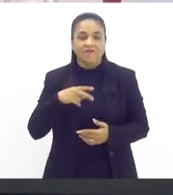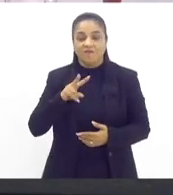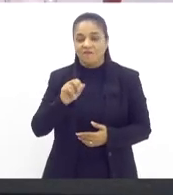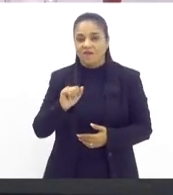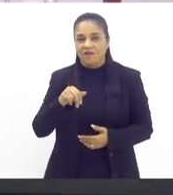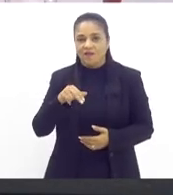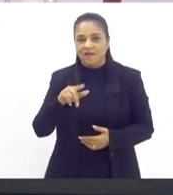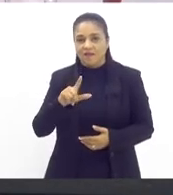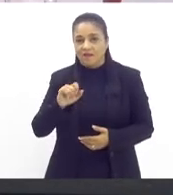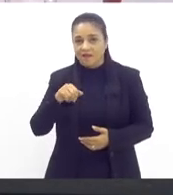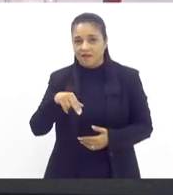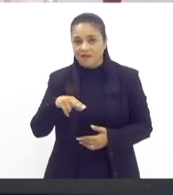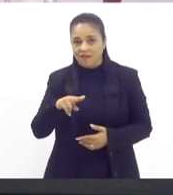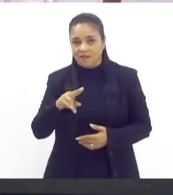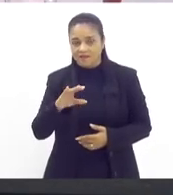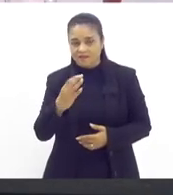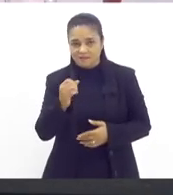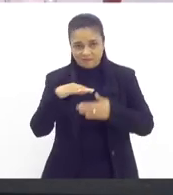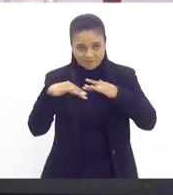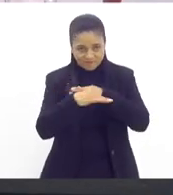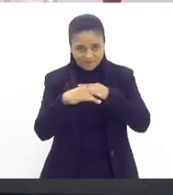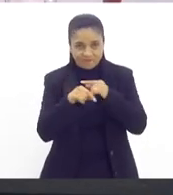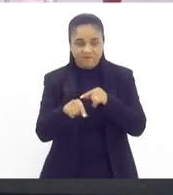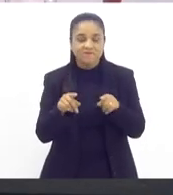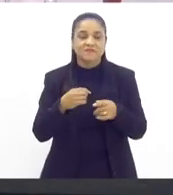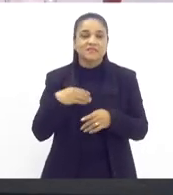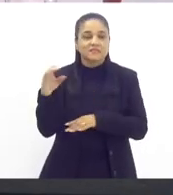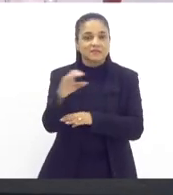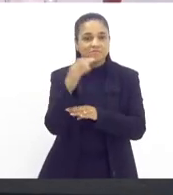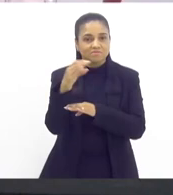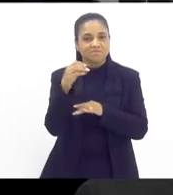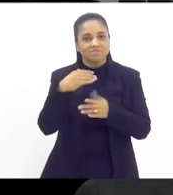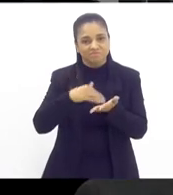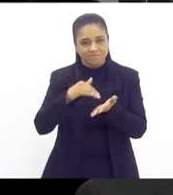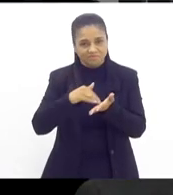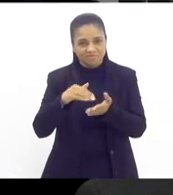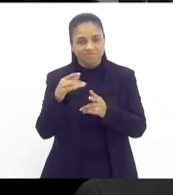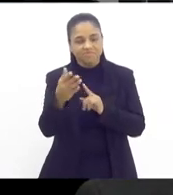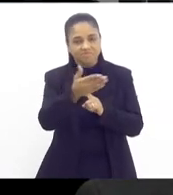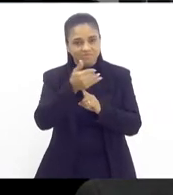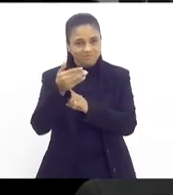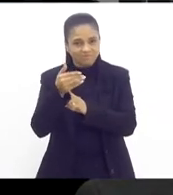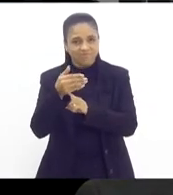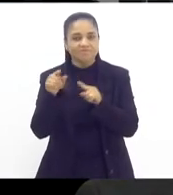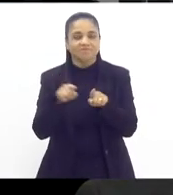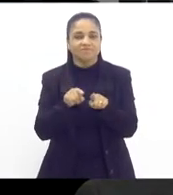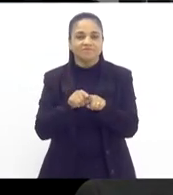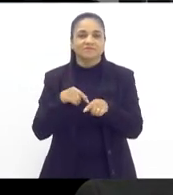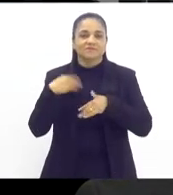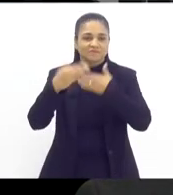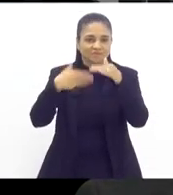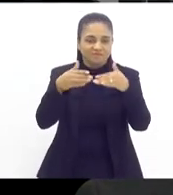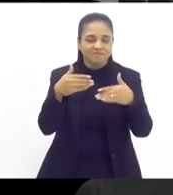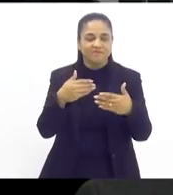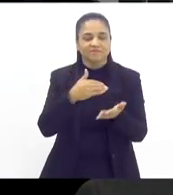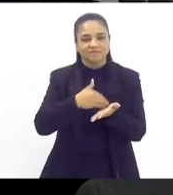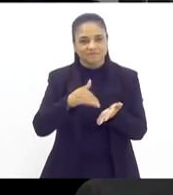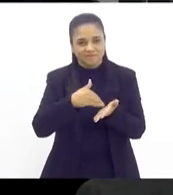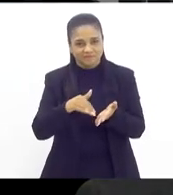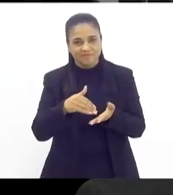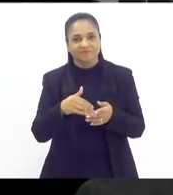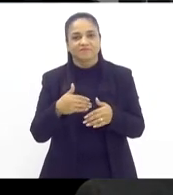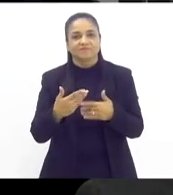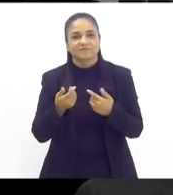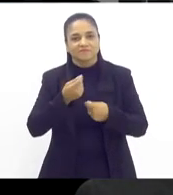da Secretaria de Estado, Ciência e Tecnologia, da Secretaria de Defesa Civil, Secretaria de Desenvolvimento Econômico,